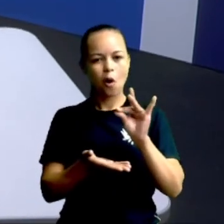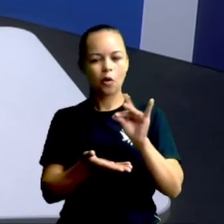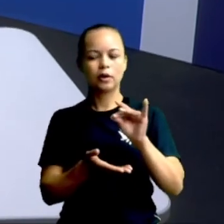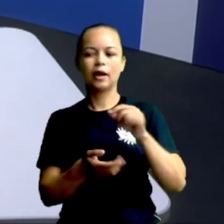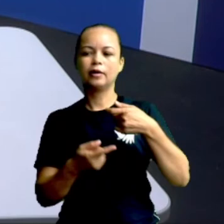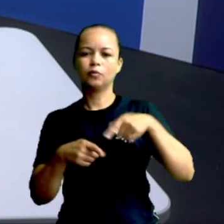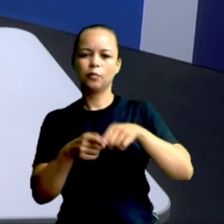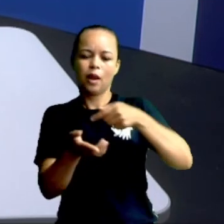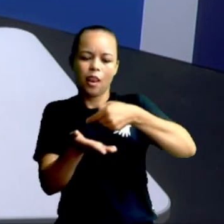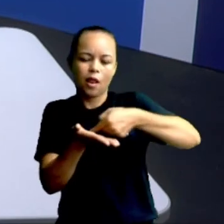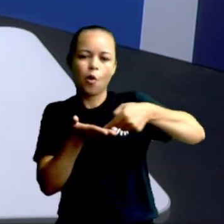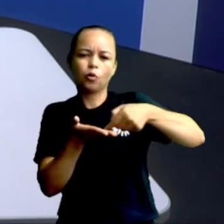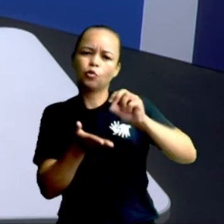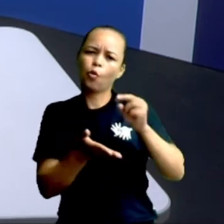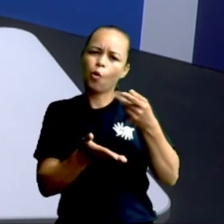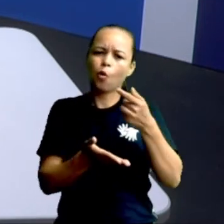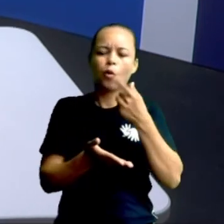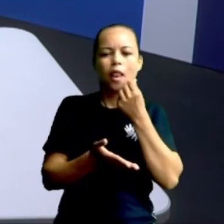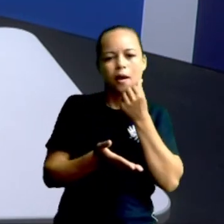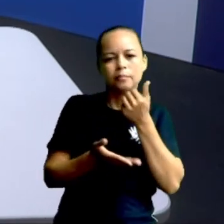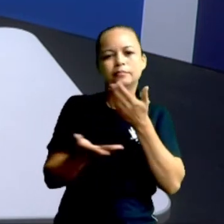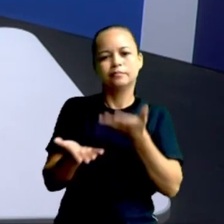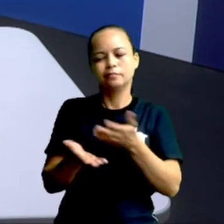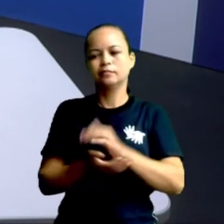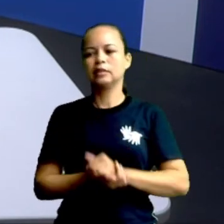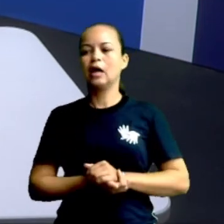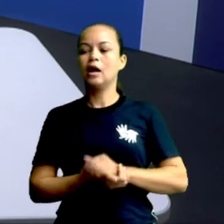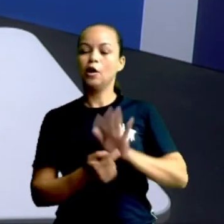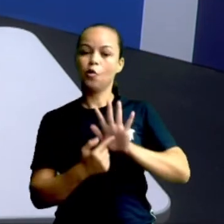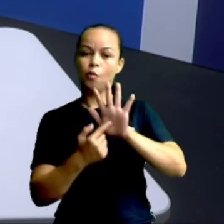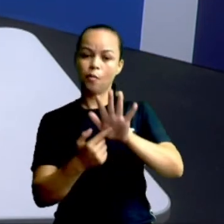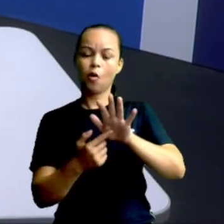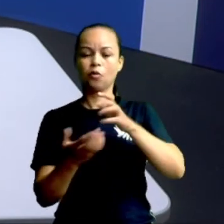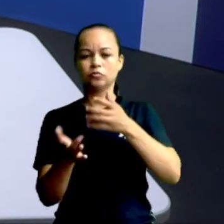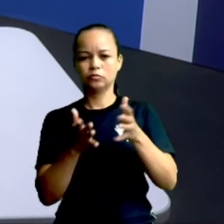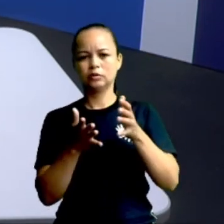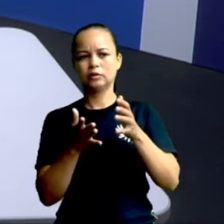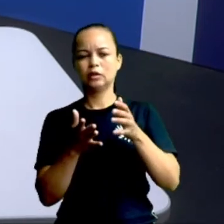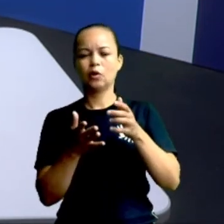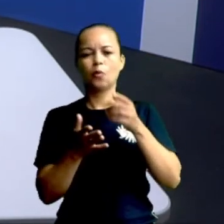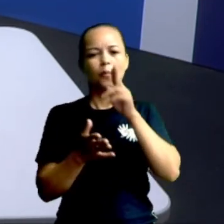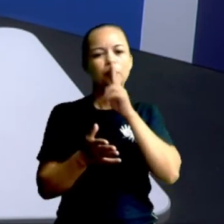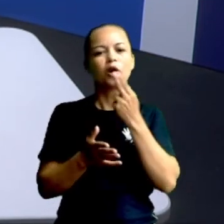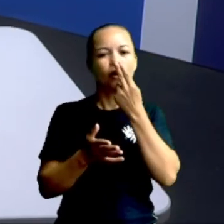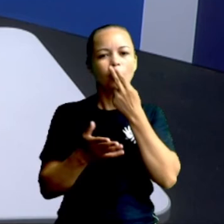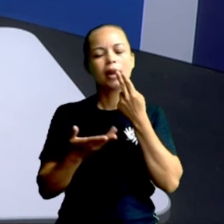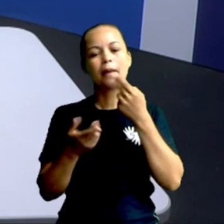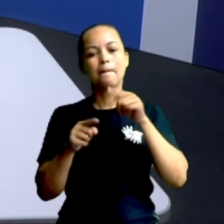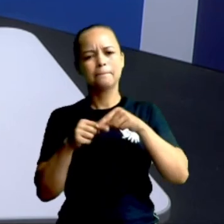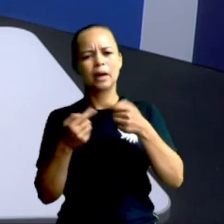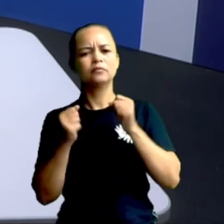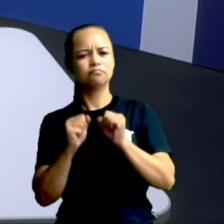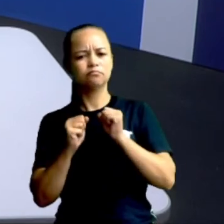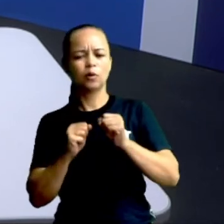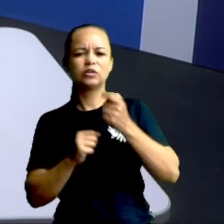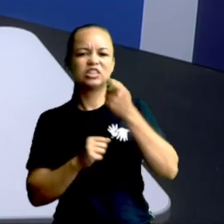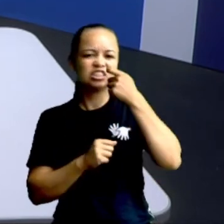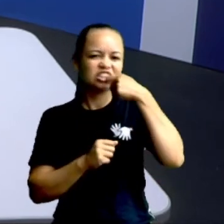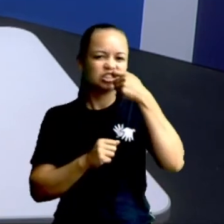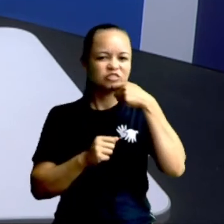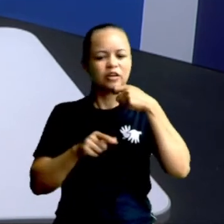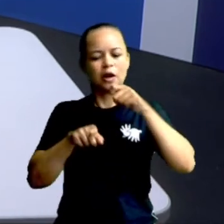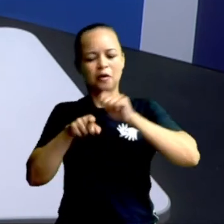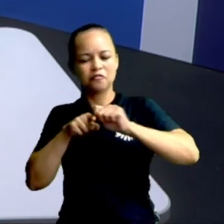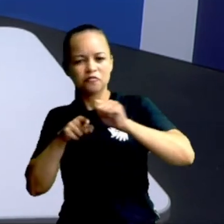E palitinhos. Eu trouxe aqui palitinhos de picolé, mas pode ser palito de fósforo, pode ser pedacinhos de madeira que